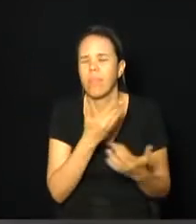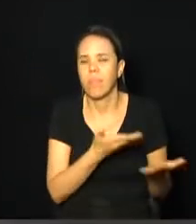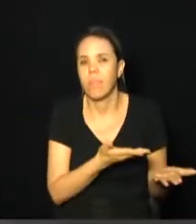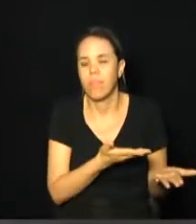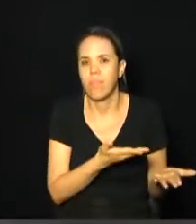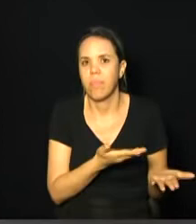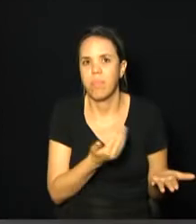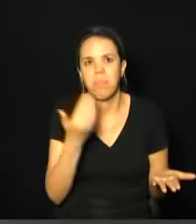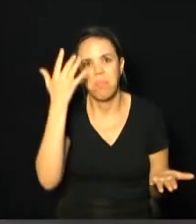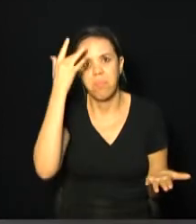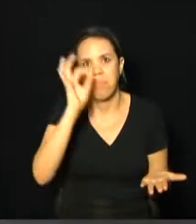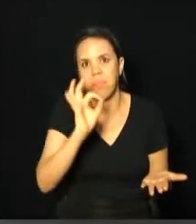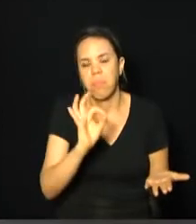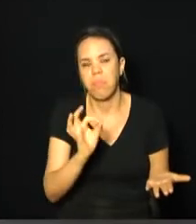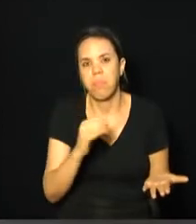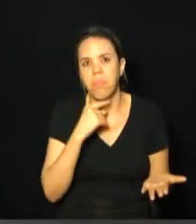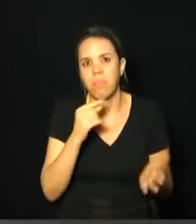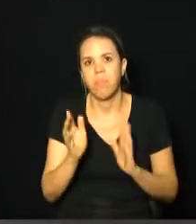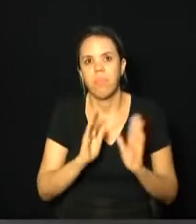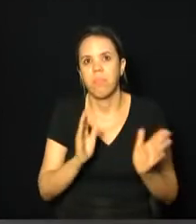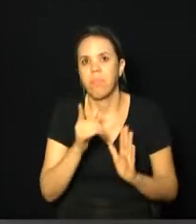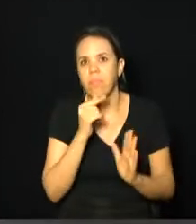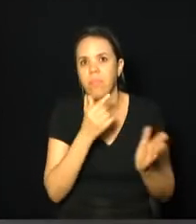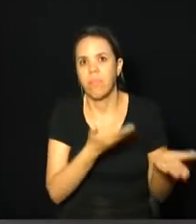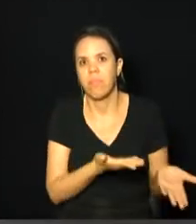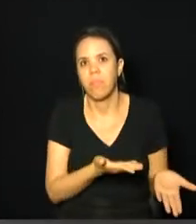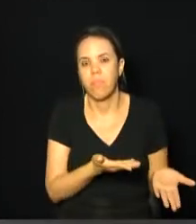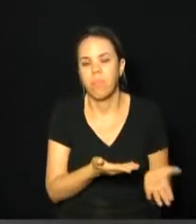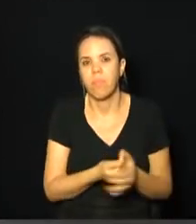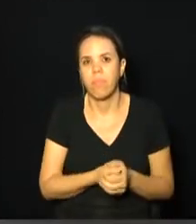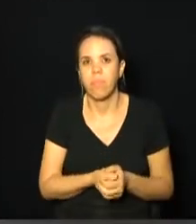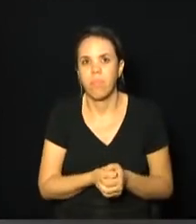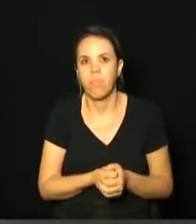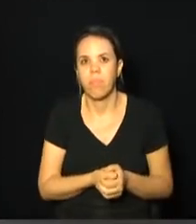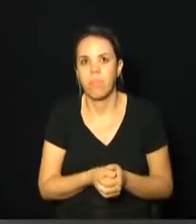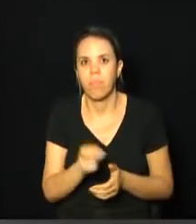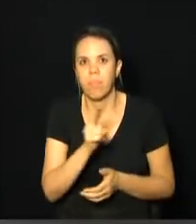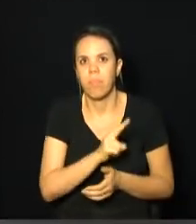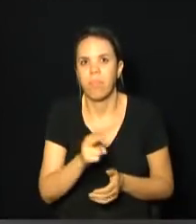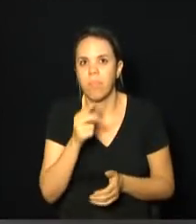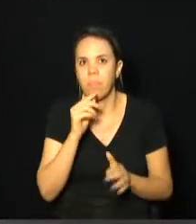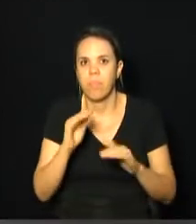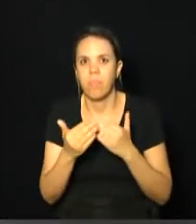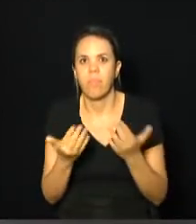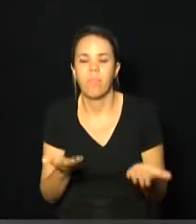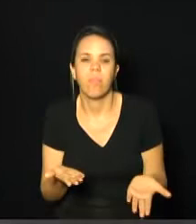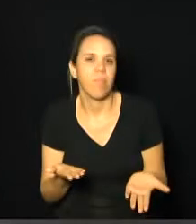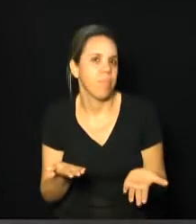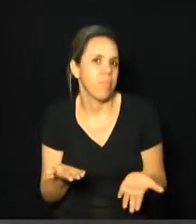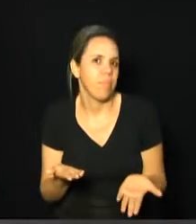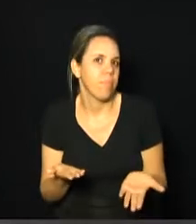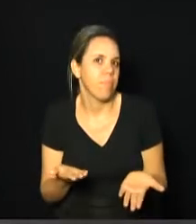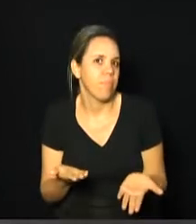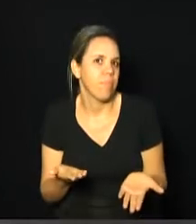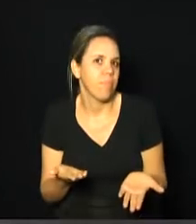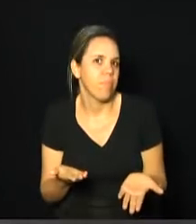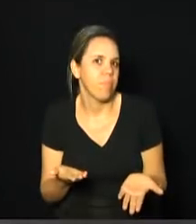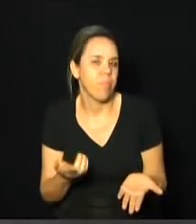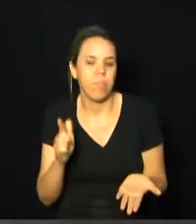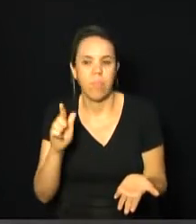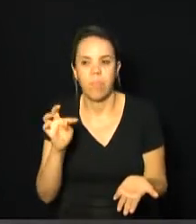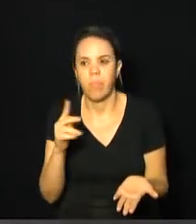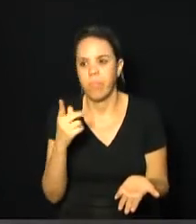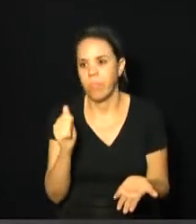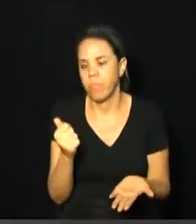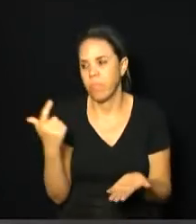não sei, porque eu questionei o caminhão de água lá, que ele é para servir o Gargantilha. Ele está servindo esse loteamento,